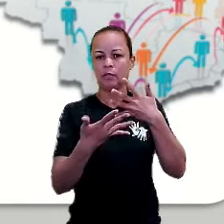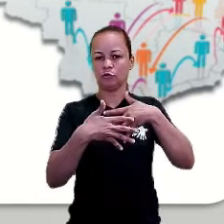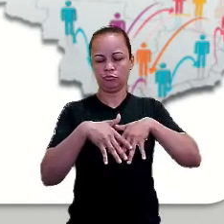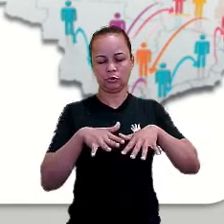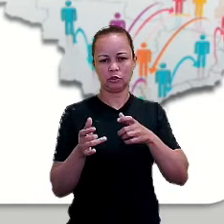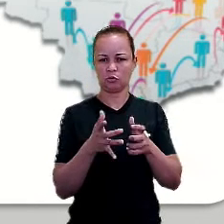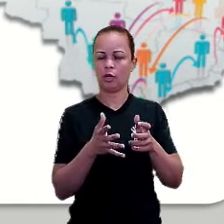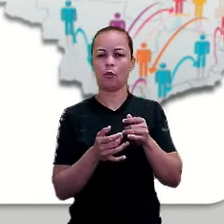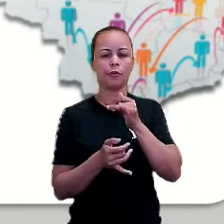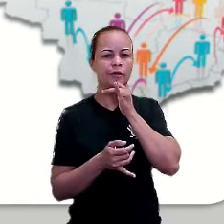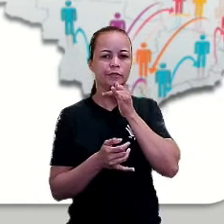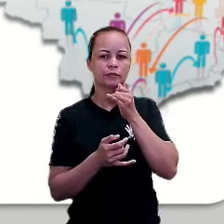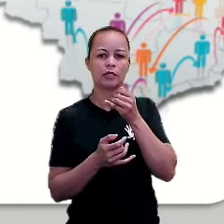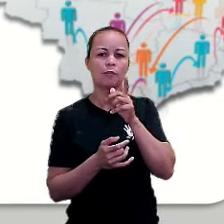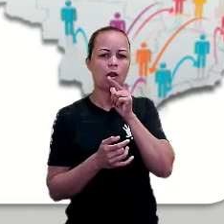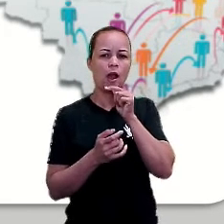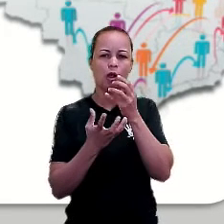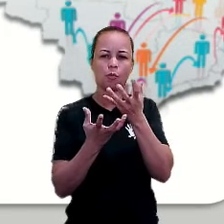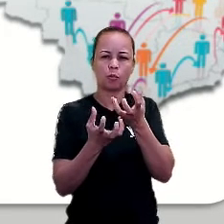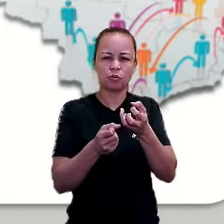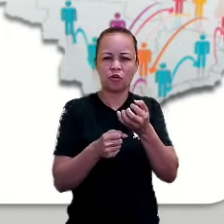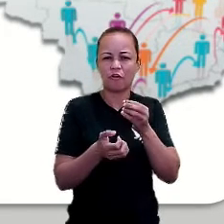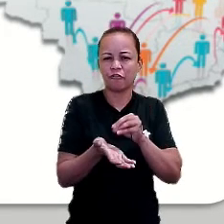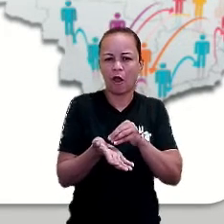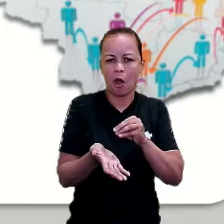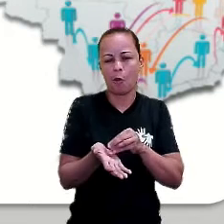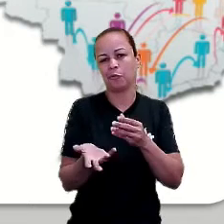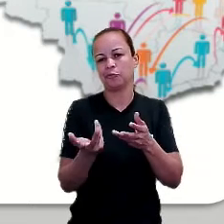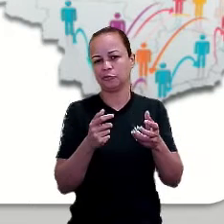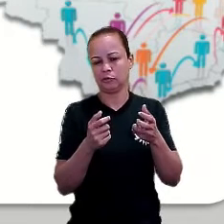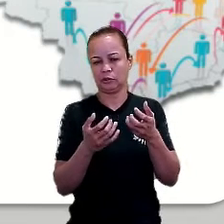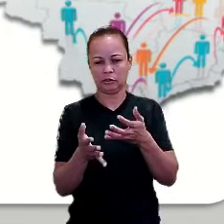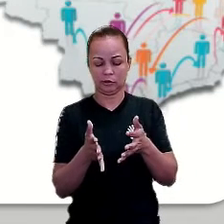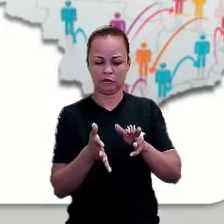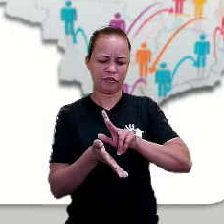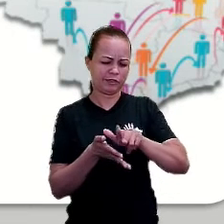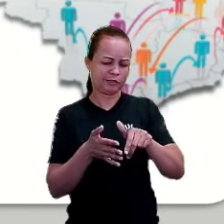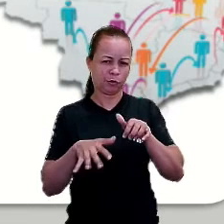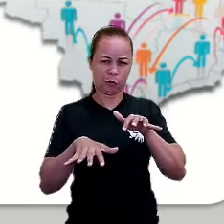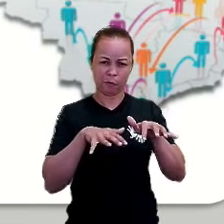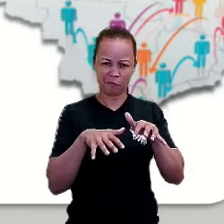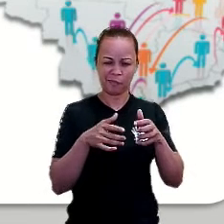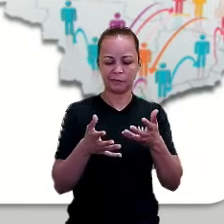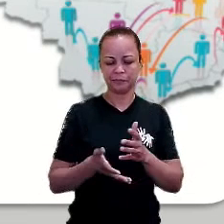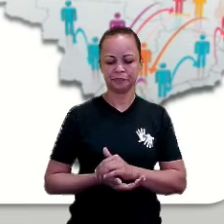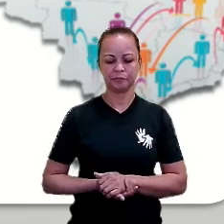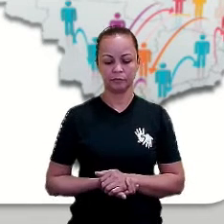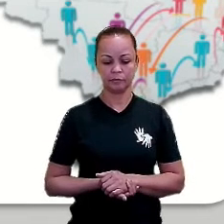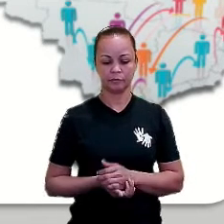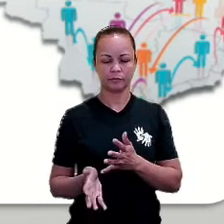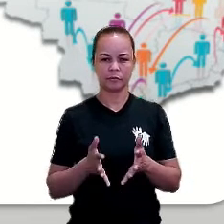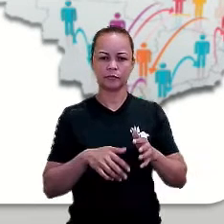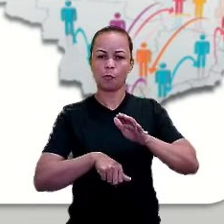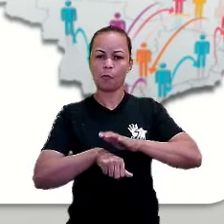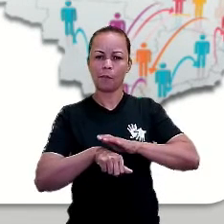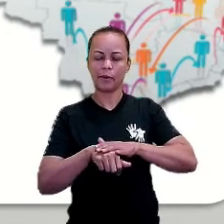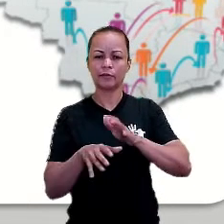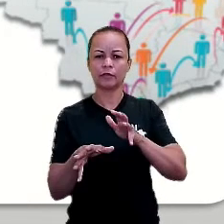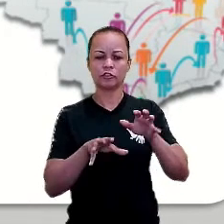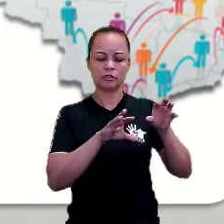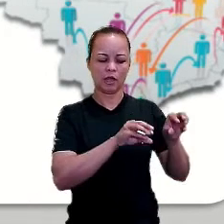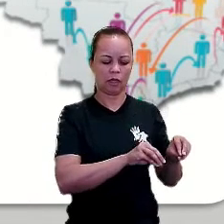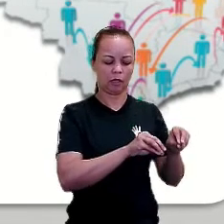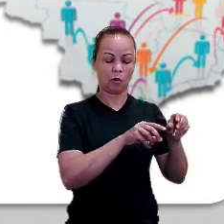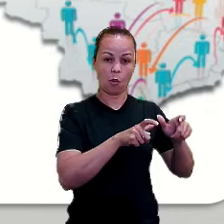em alguns países. A ação de ir a um local já é um ato migratório. A partir do momento que a gente sai do nosso ponto